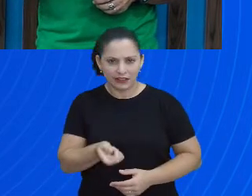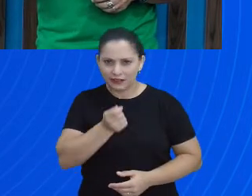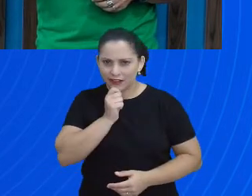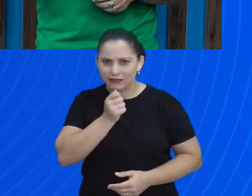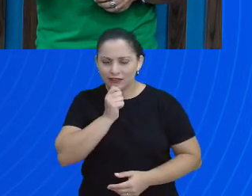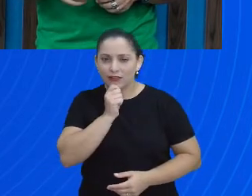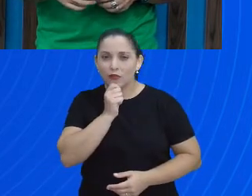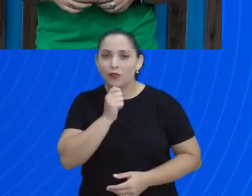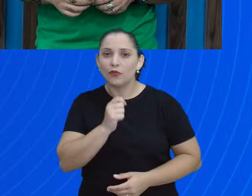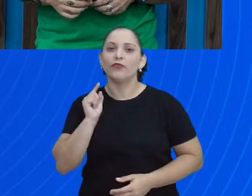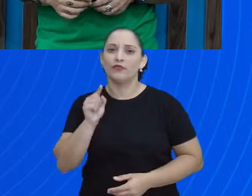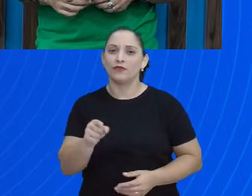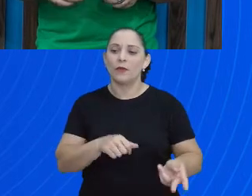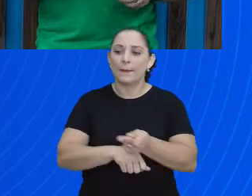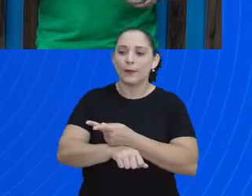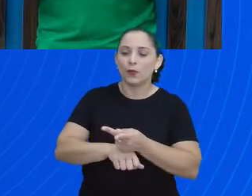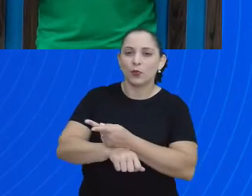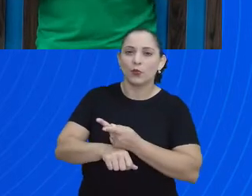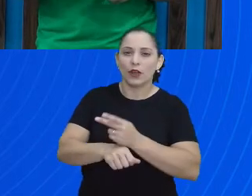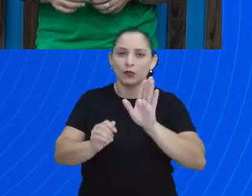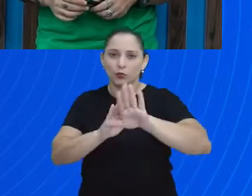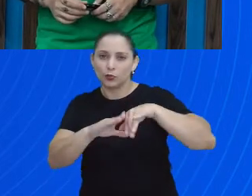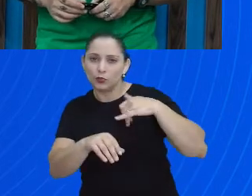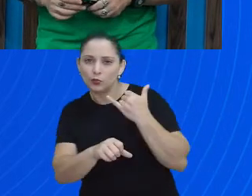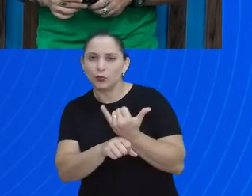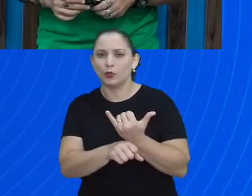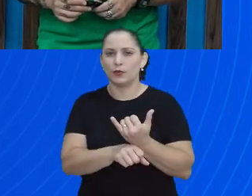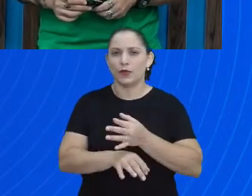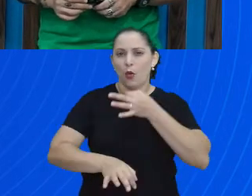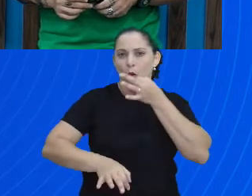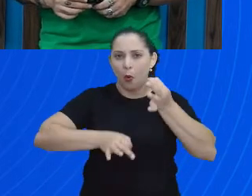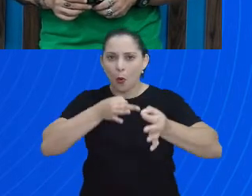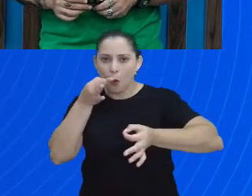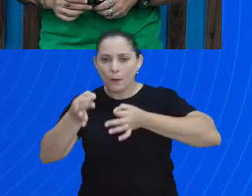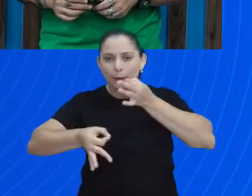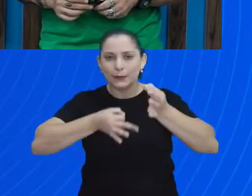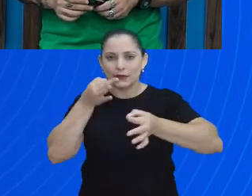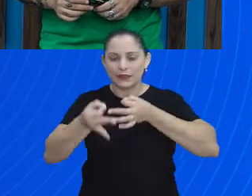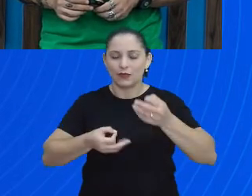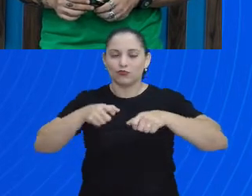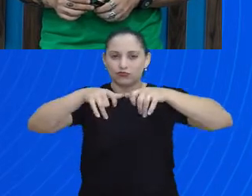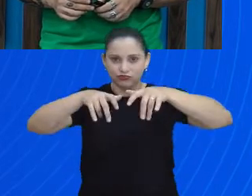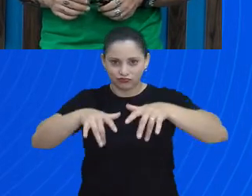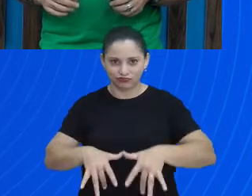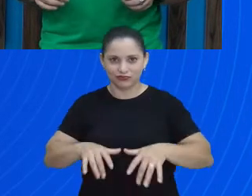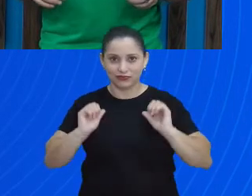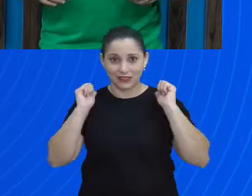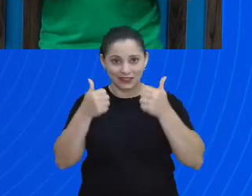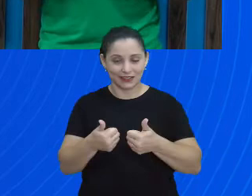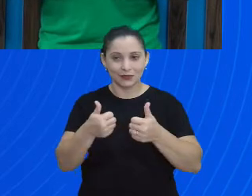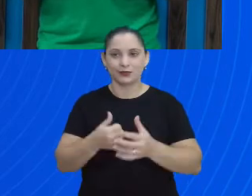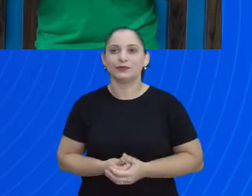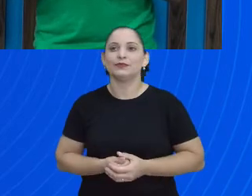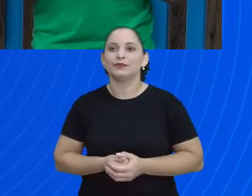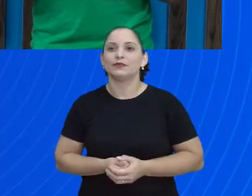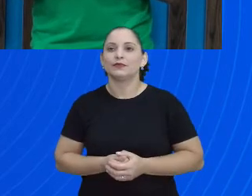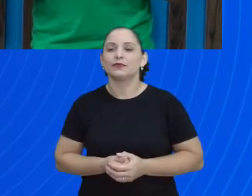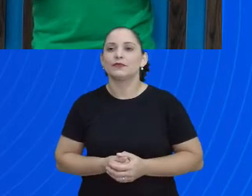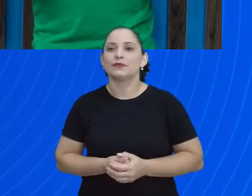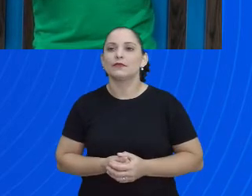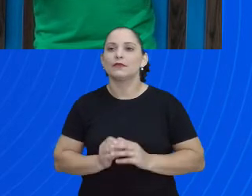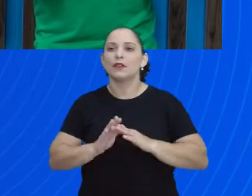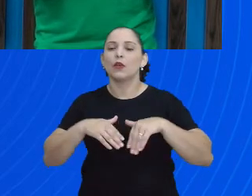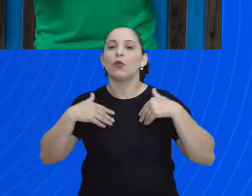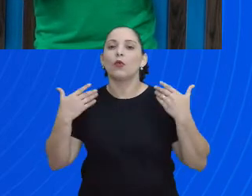vivo, vai lá no nosso canal no YouTube, comenta lá nessa aula, tá certo? Então vamos lá. Quando a gente fala de